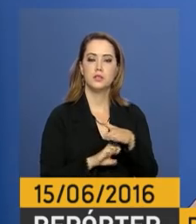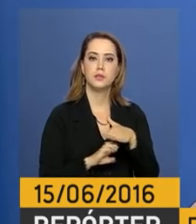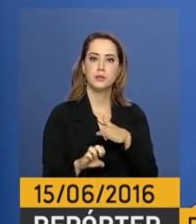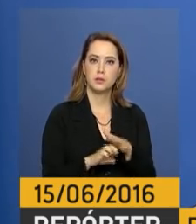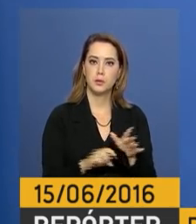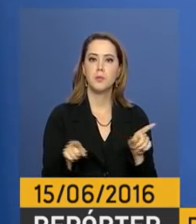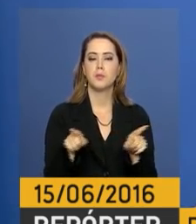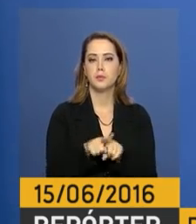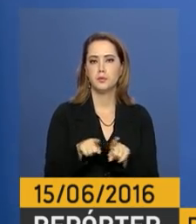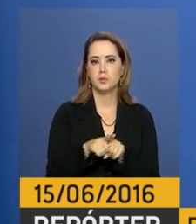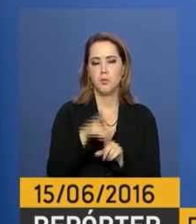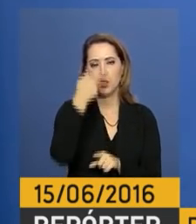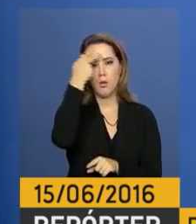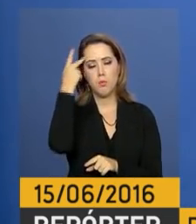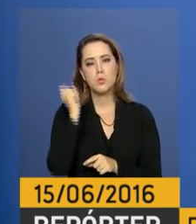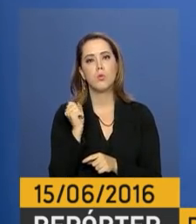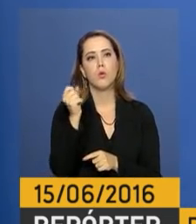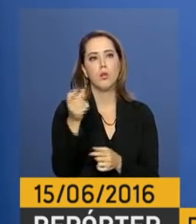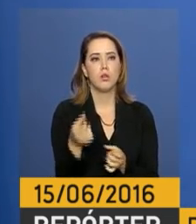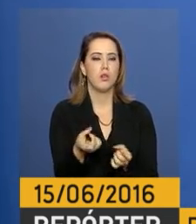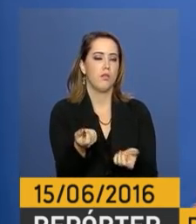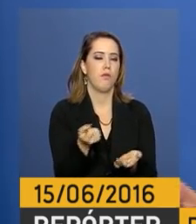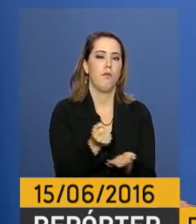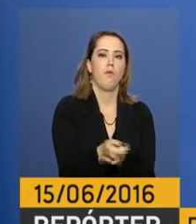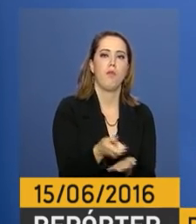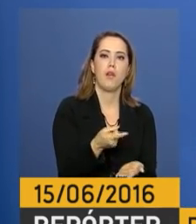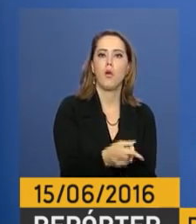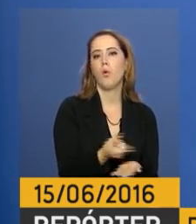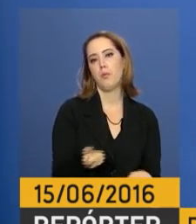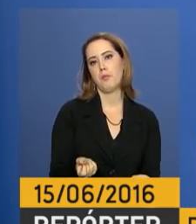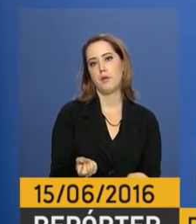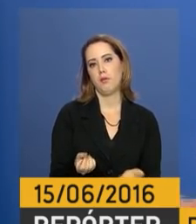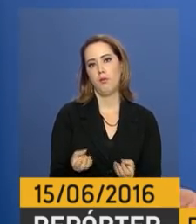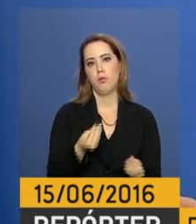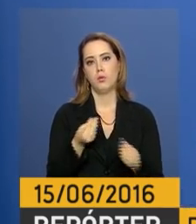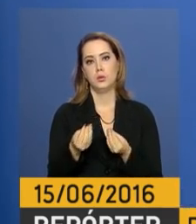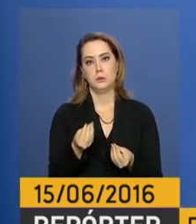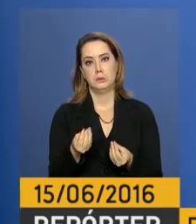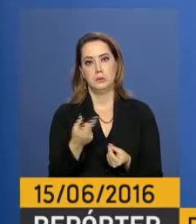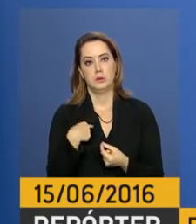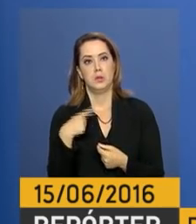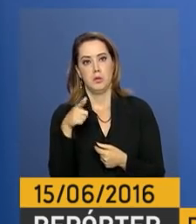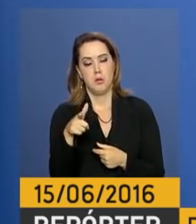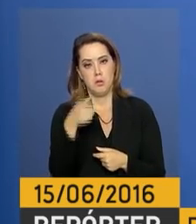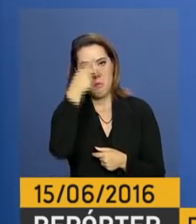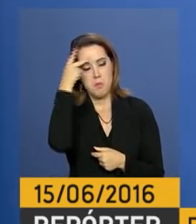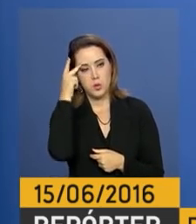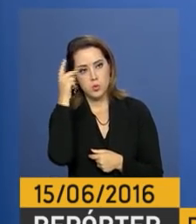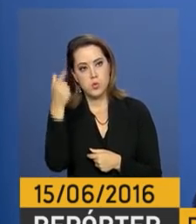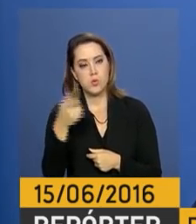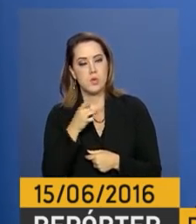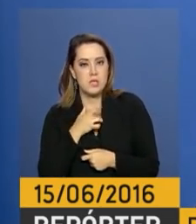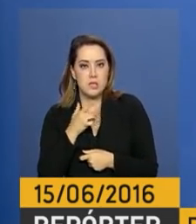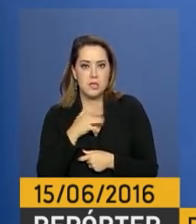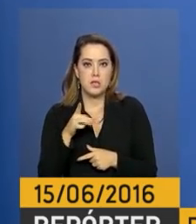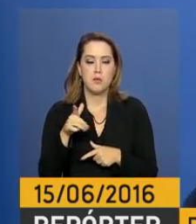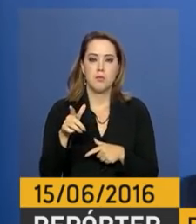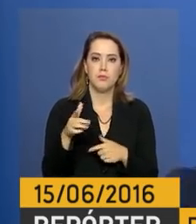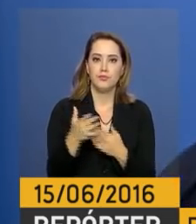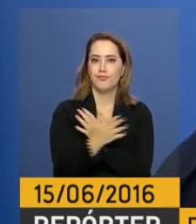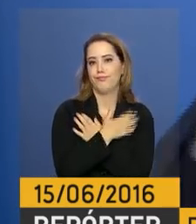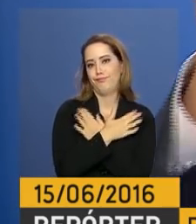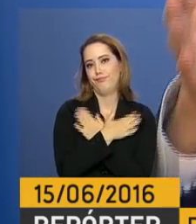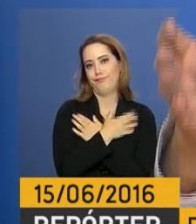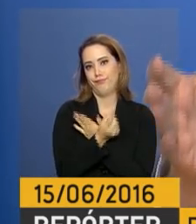consumidor caísse. Hoje muitos têm medo medo de perder o emprego, então não consome, não